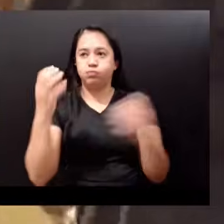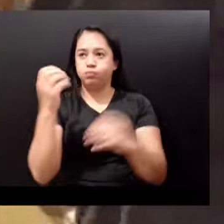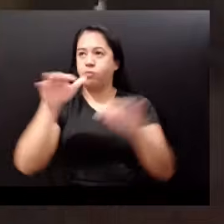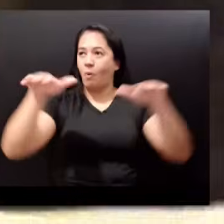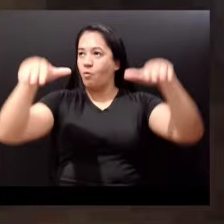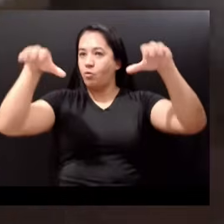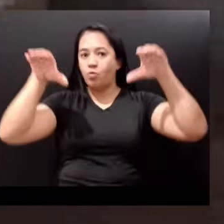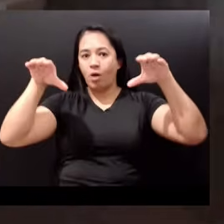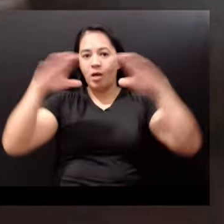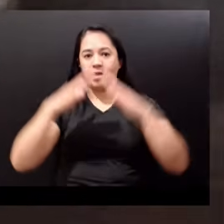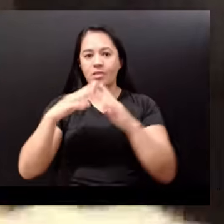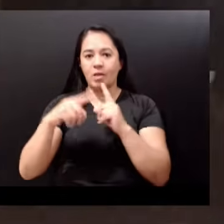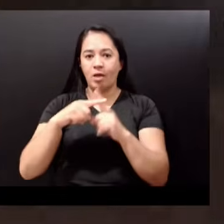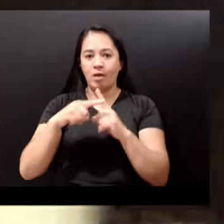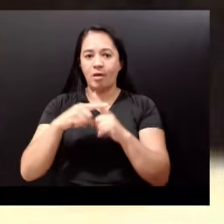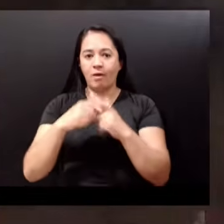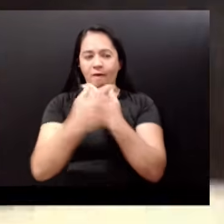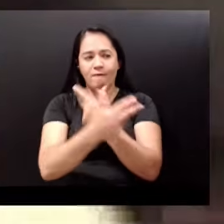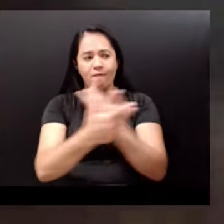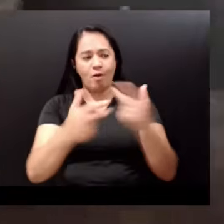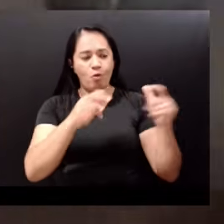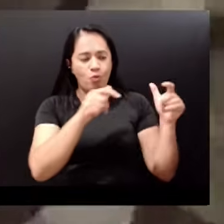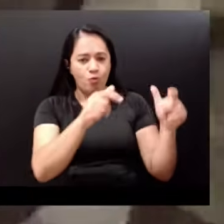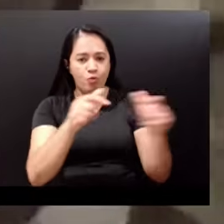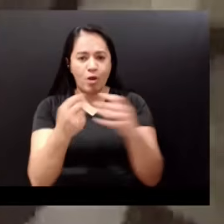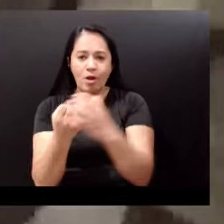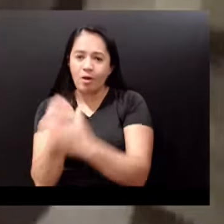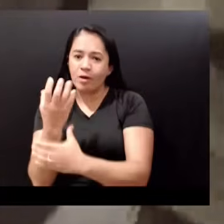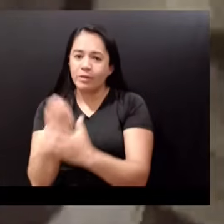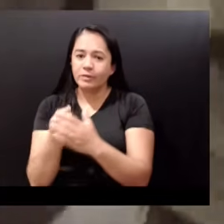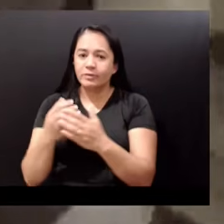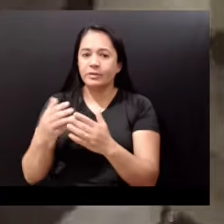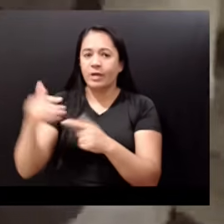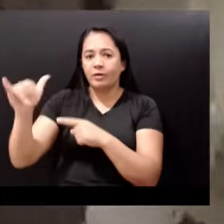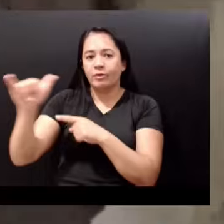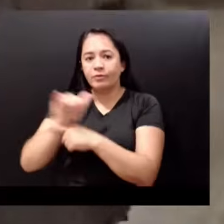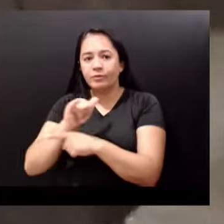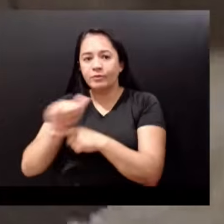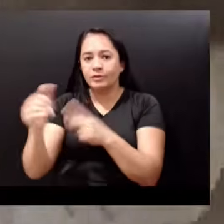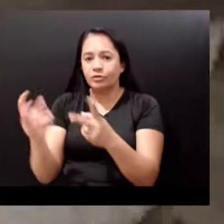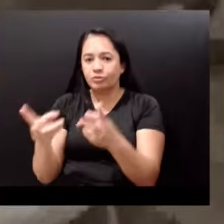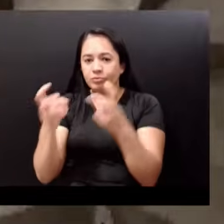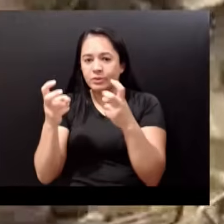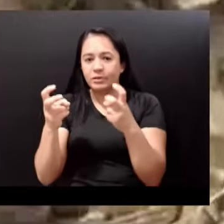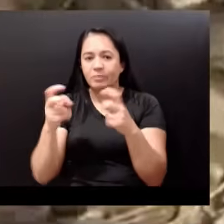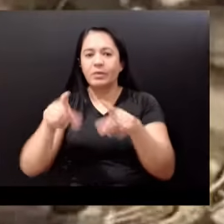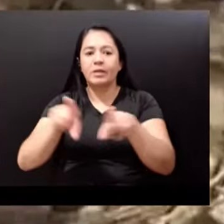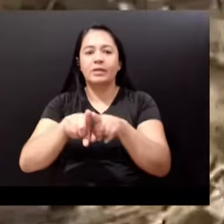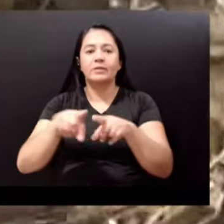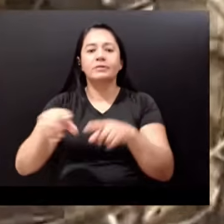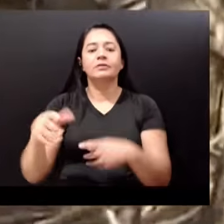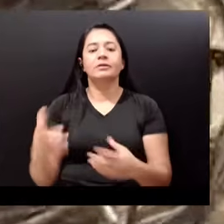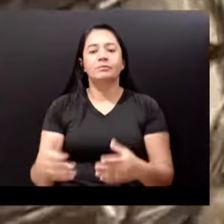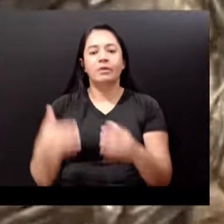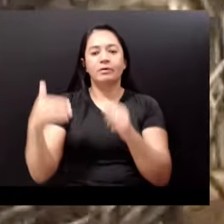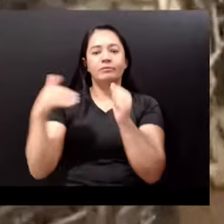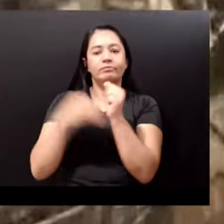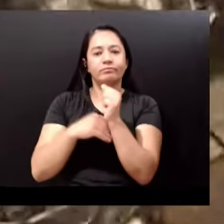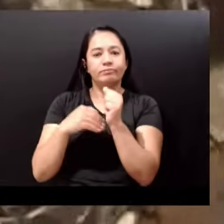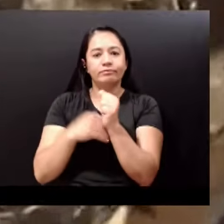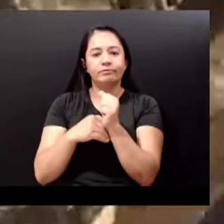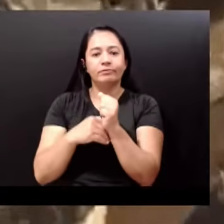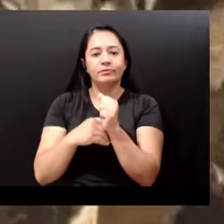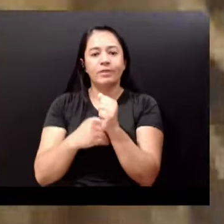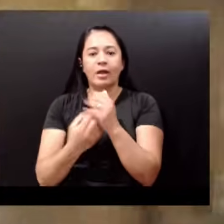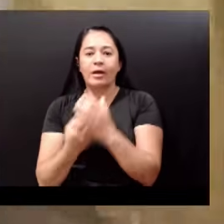de diversos locais criaram métodos de reconhecimento mútuo, além de técnicas secretas, dando origem à